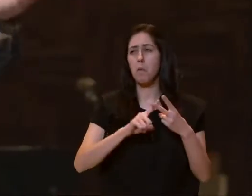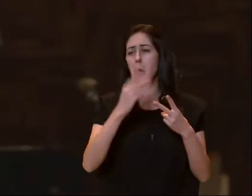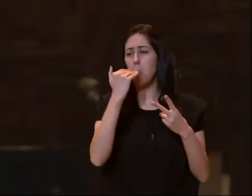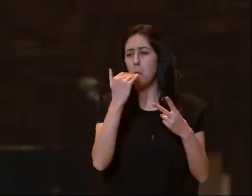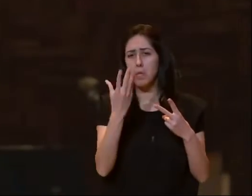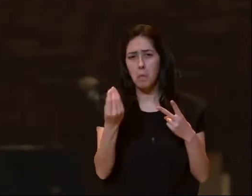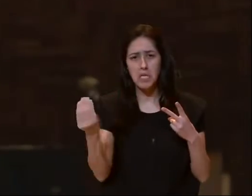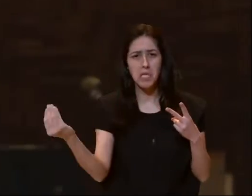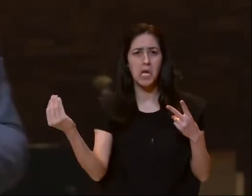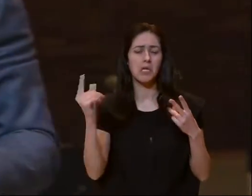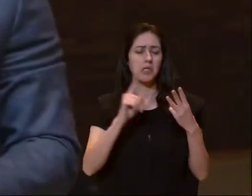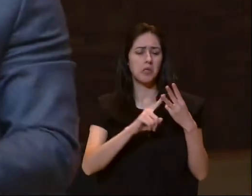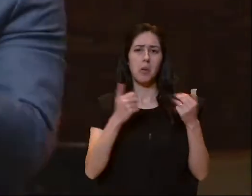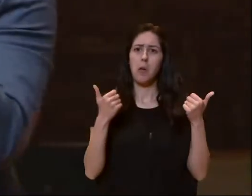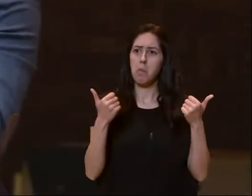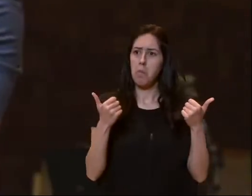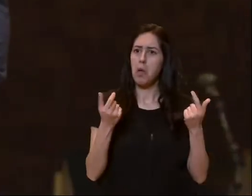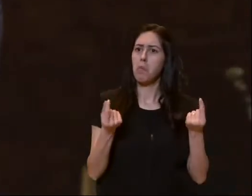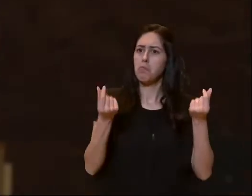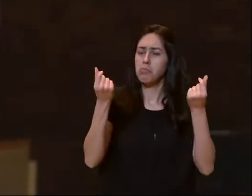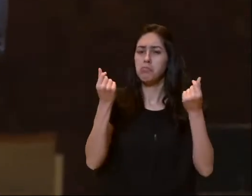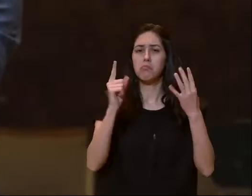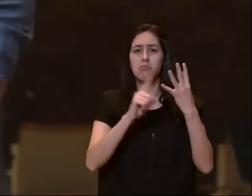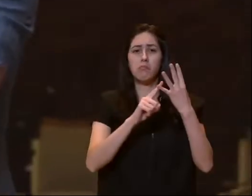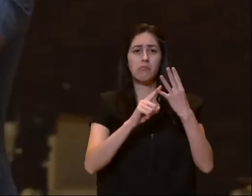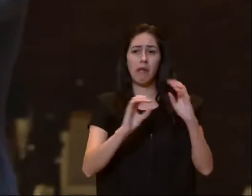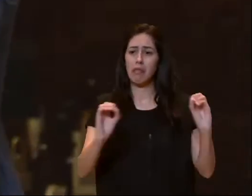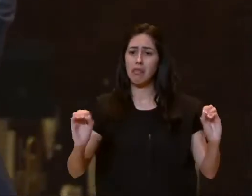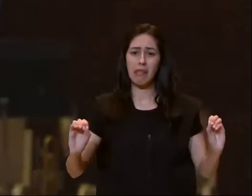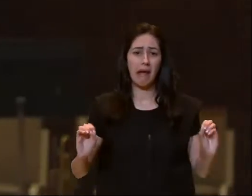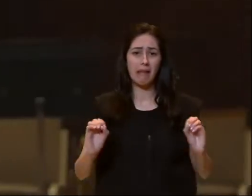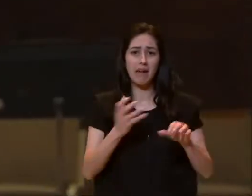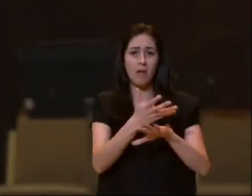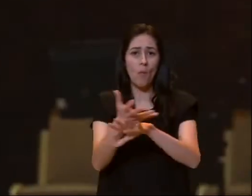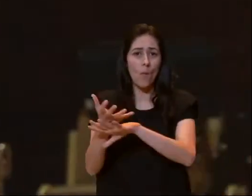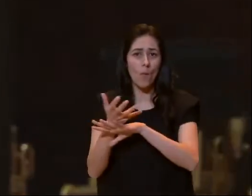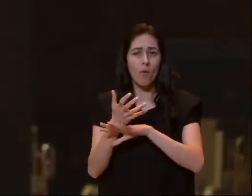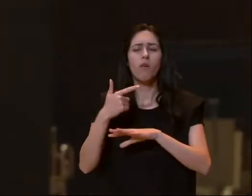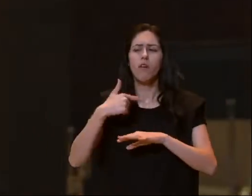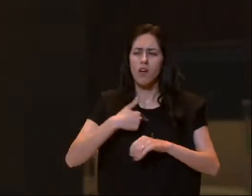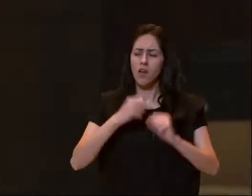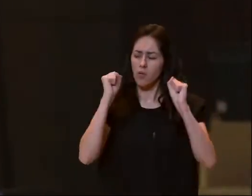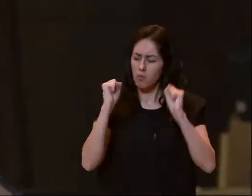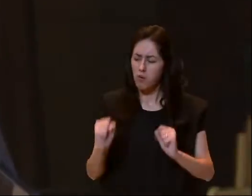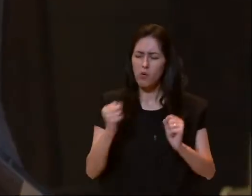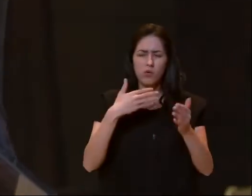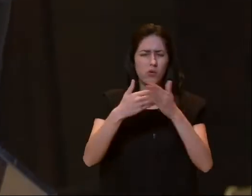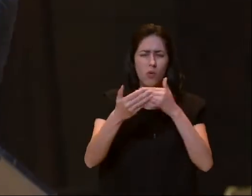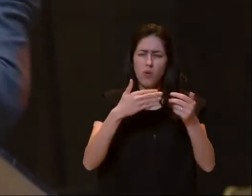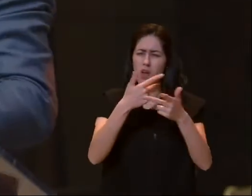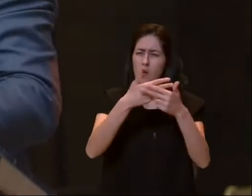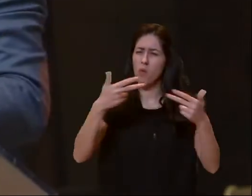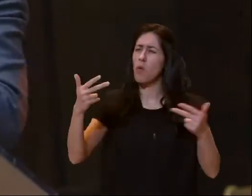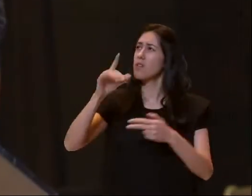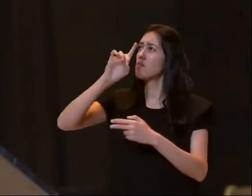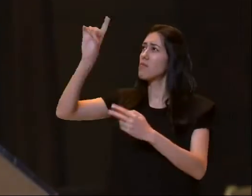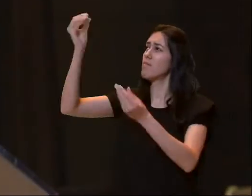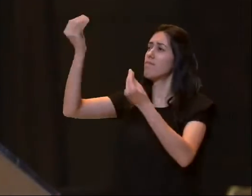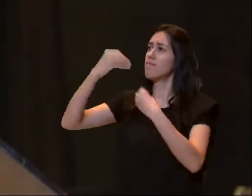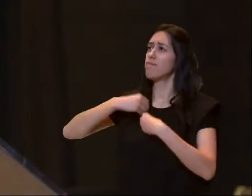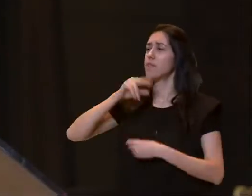abundância, escassez. Posso todas as coisas naquele que me